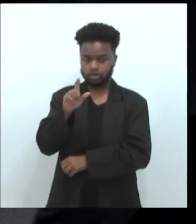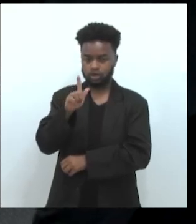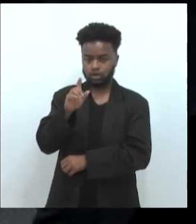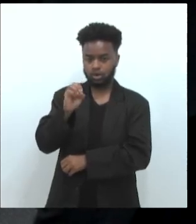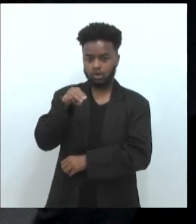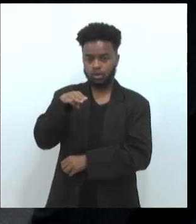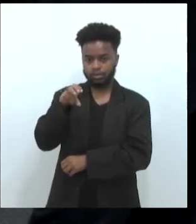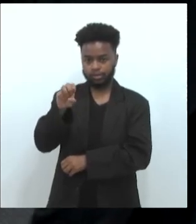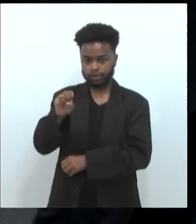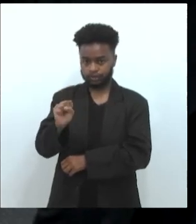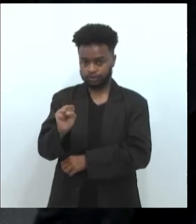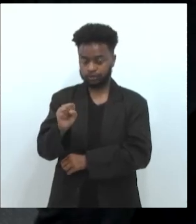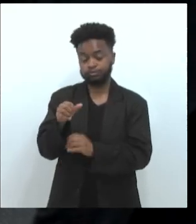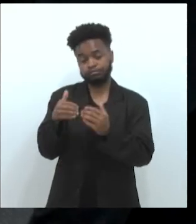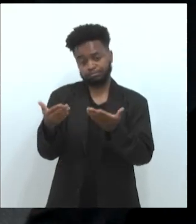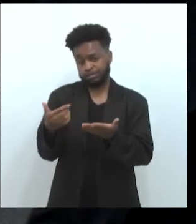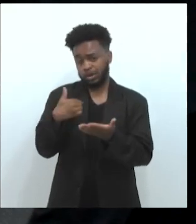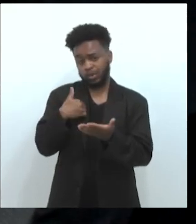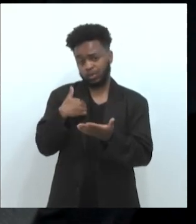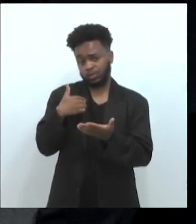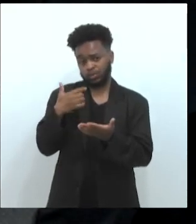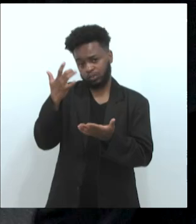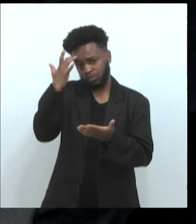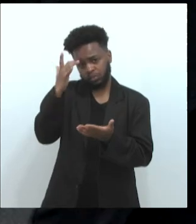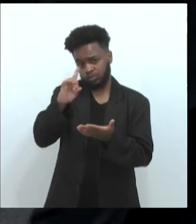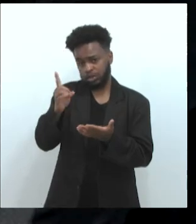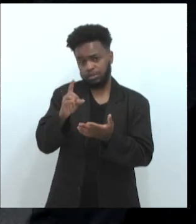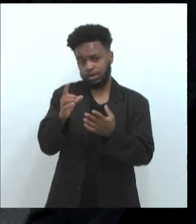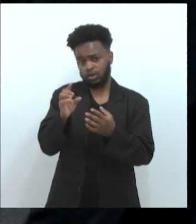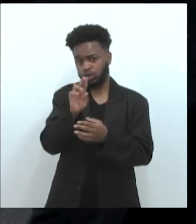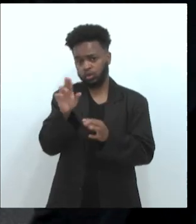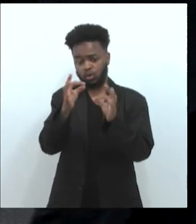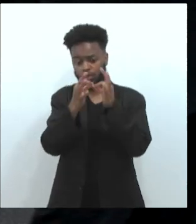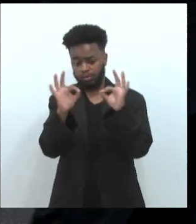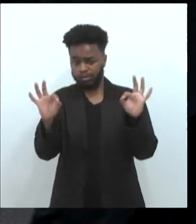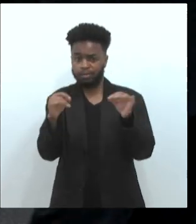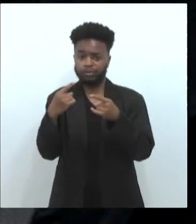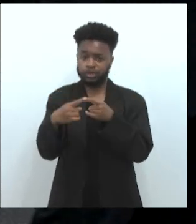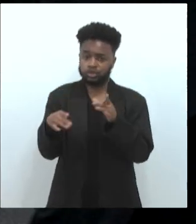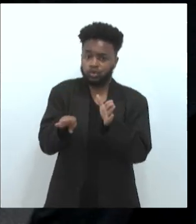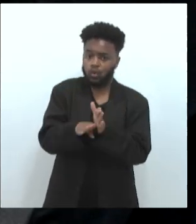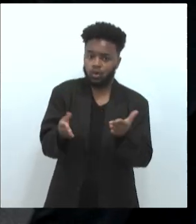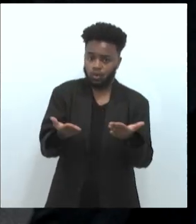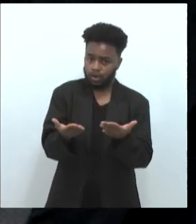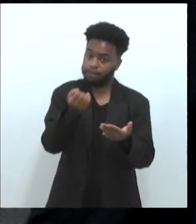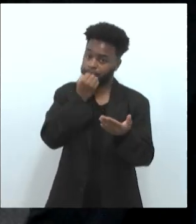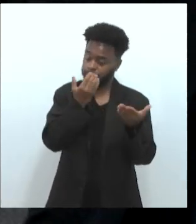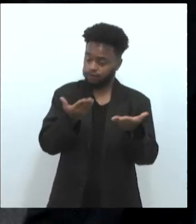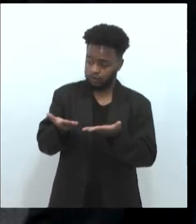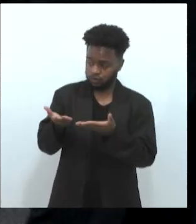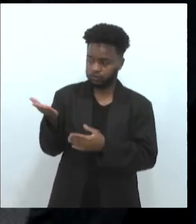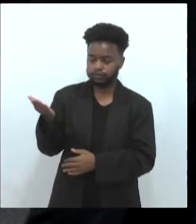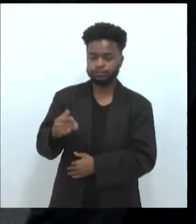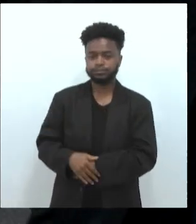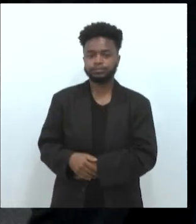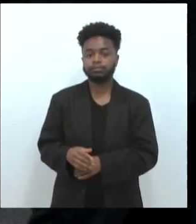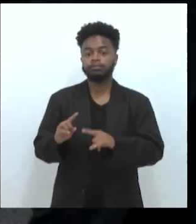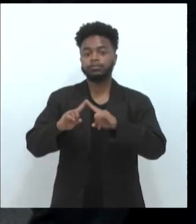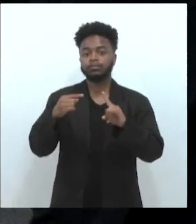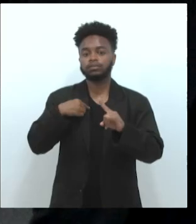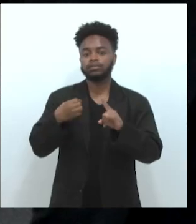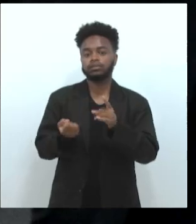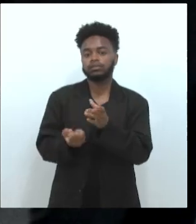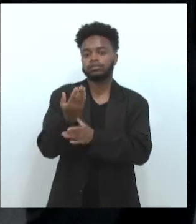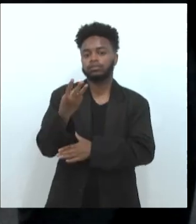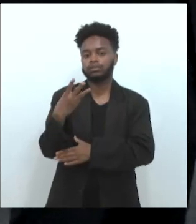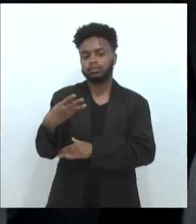ele acabou de chegar na Casa Legislativa. E seja bem-vindo, inclusive. E eu tinha feito 3 emendas,